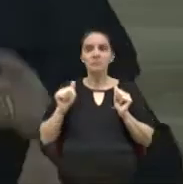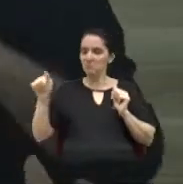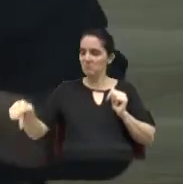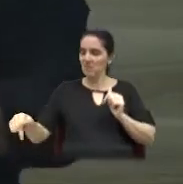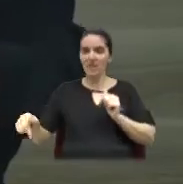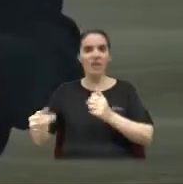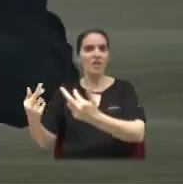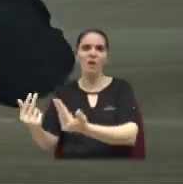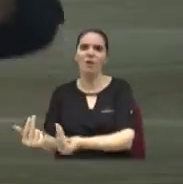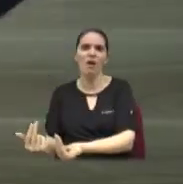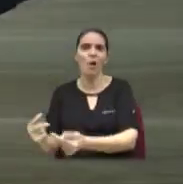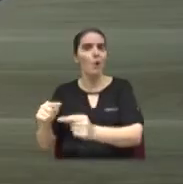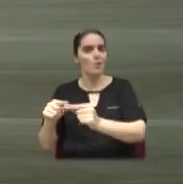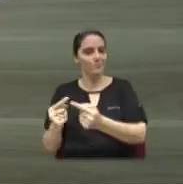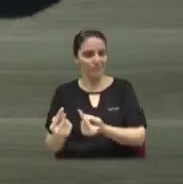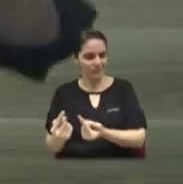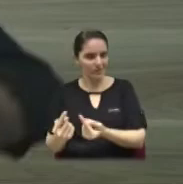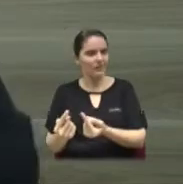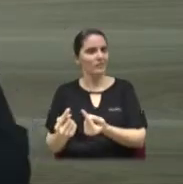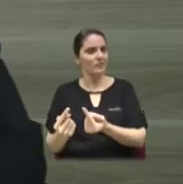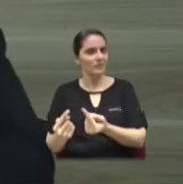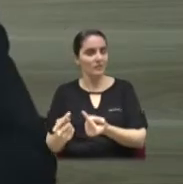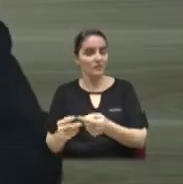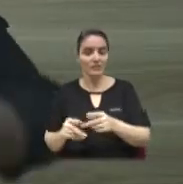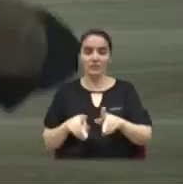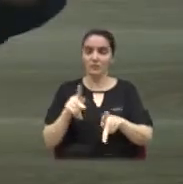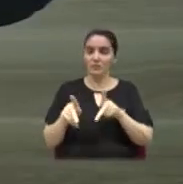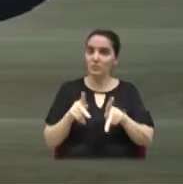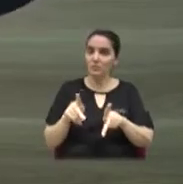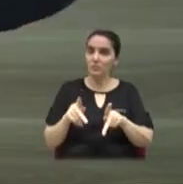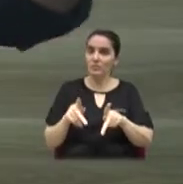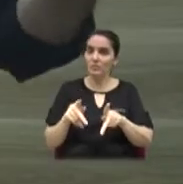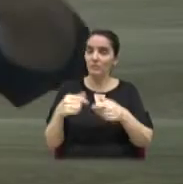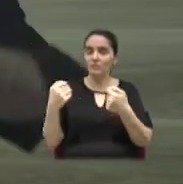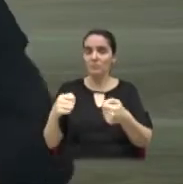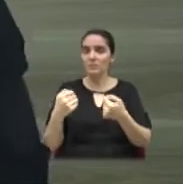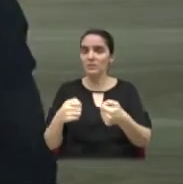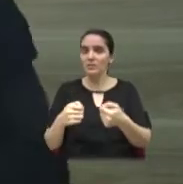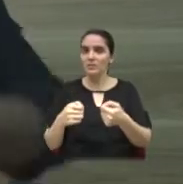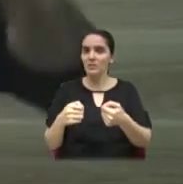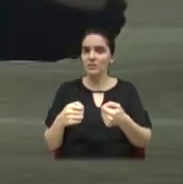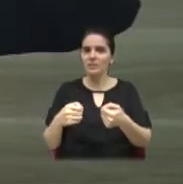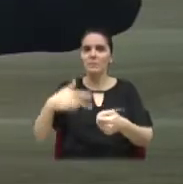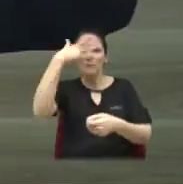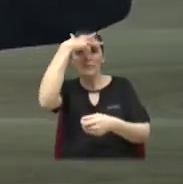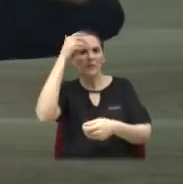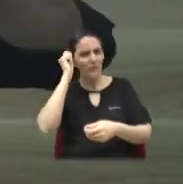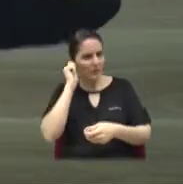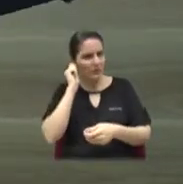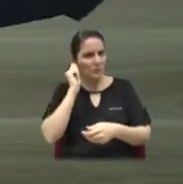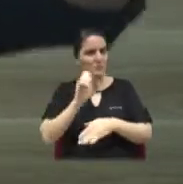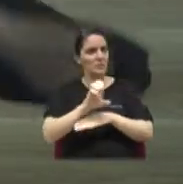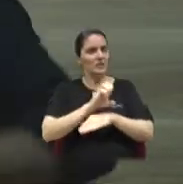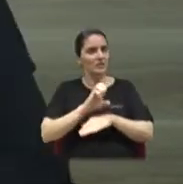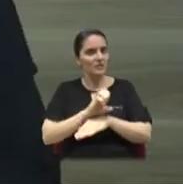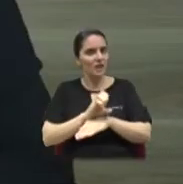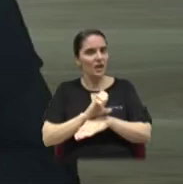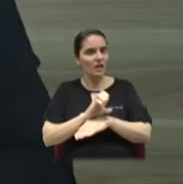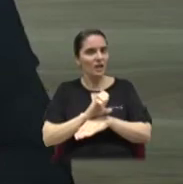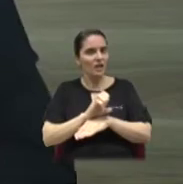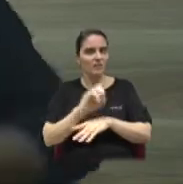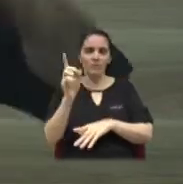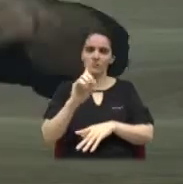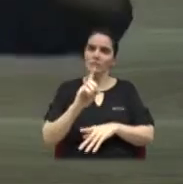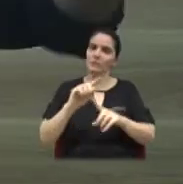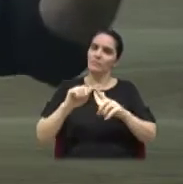o povo, se é culpa do governador, se é culpa do Estado fazer isso, mas é o povo limeirense que vai lá pegar o